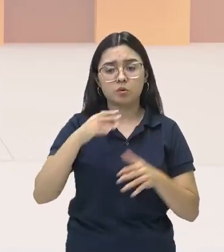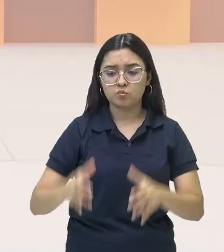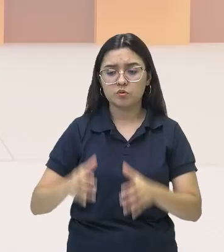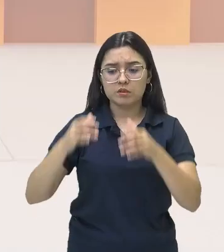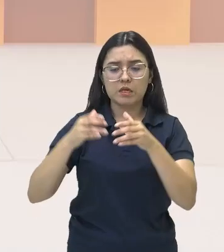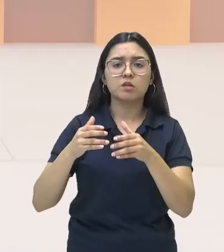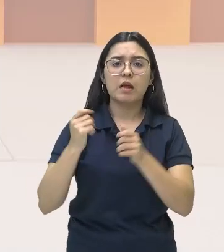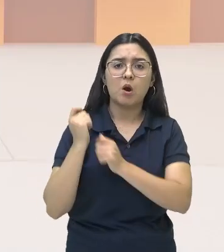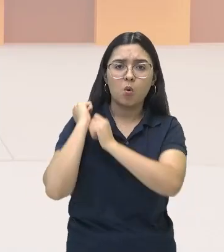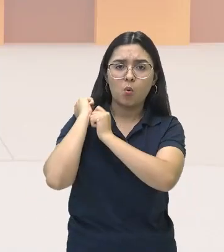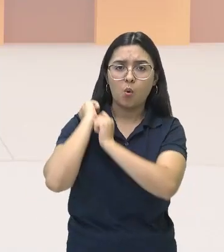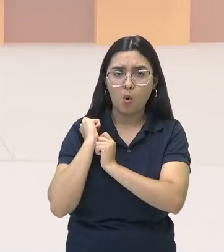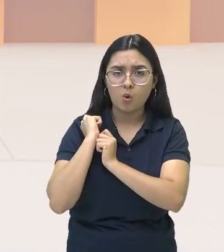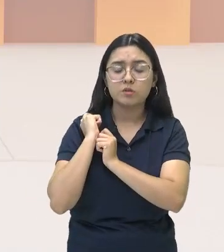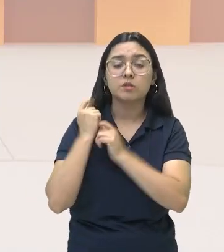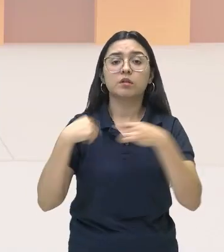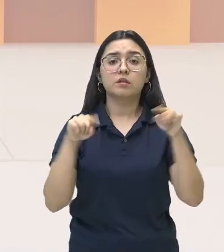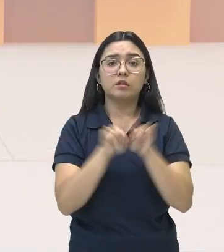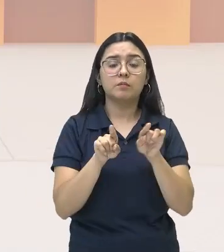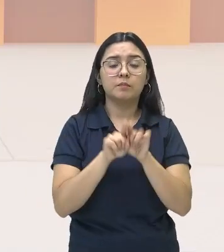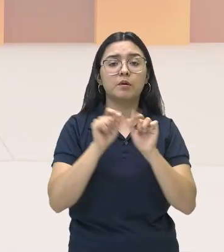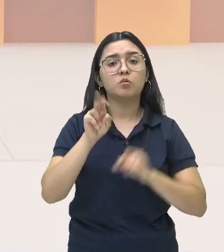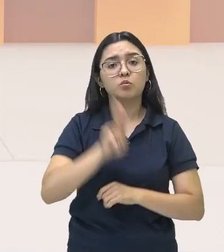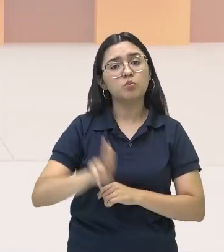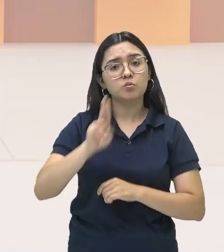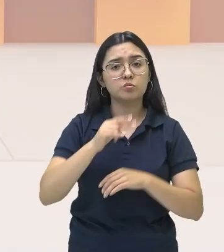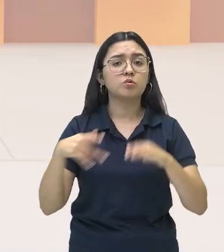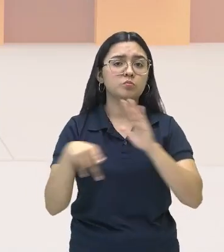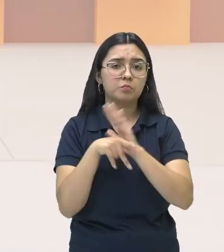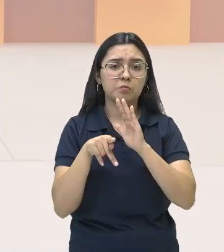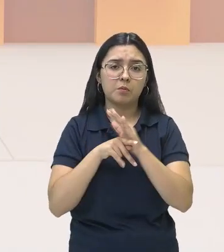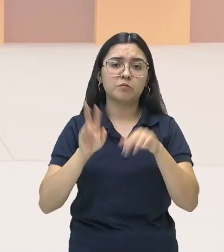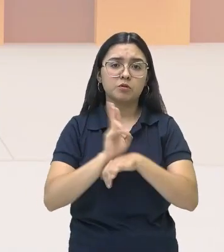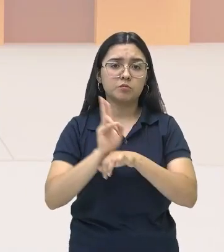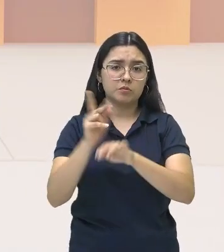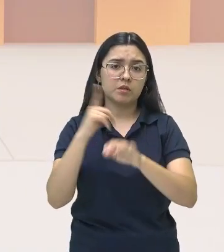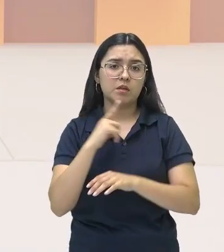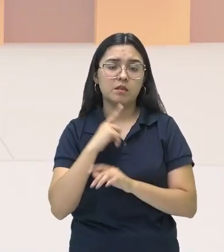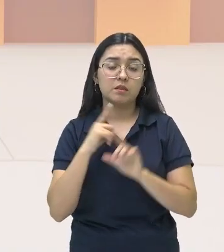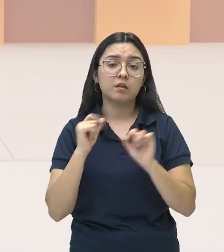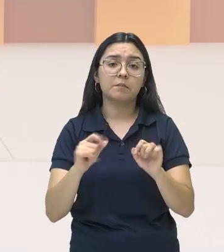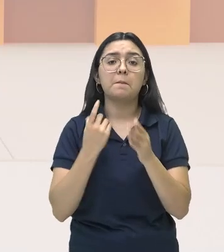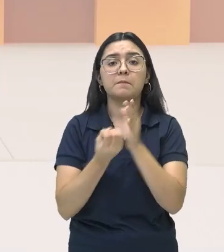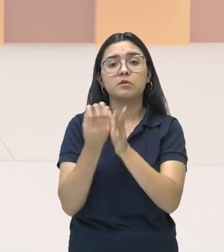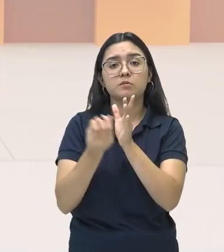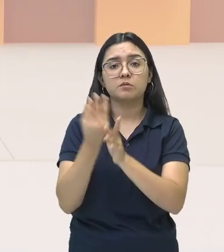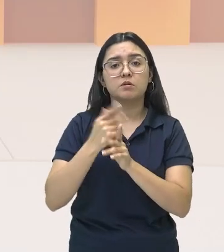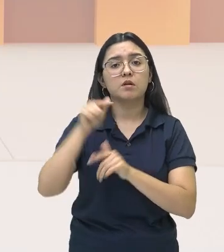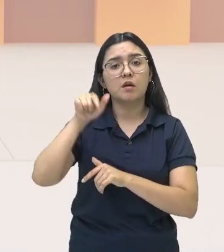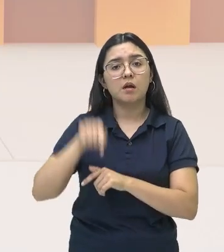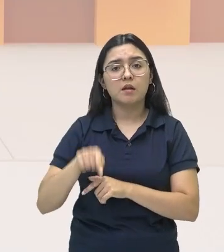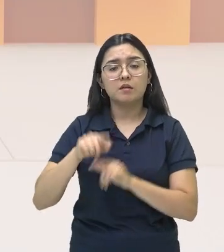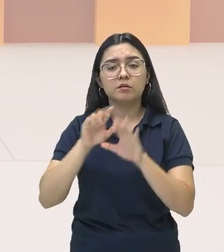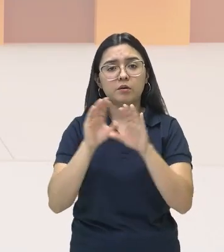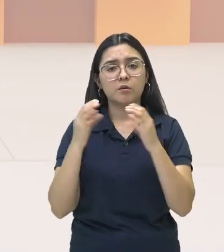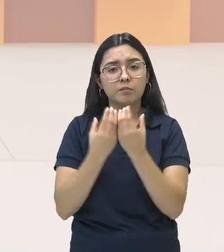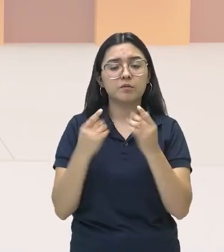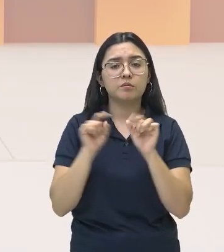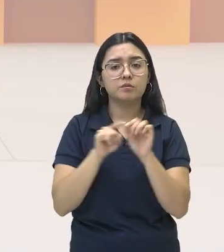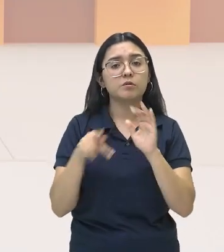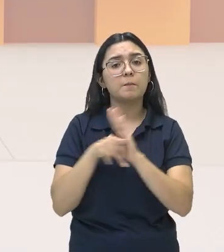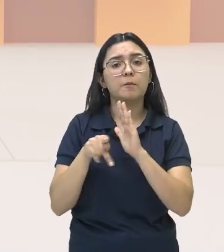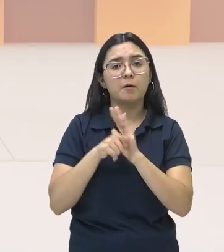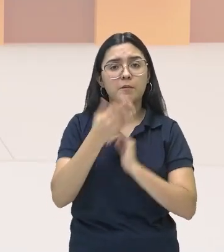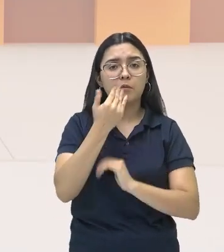costa, carrega, né, através, né, dos seus recursos que tem, para produzir ali, né, isso para o